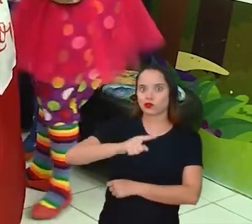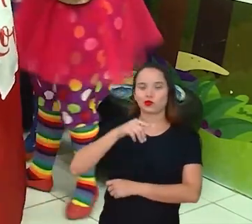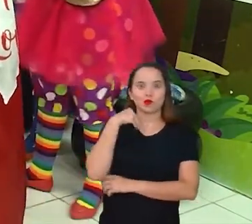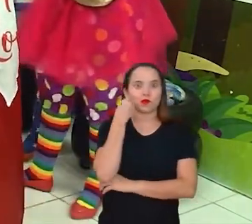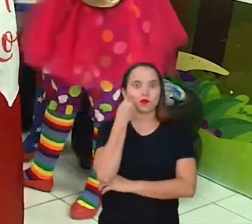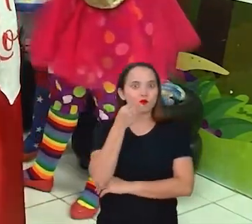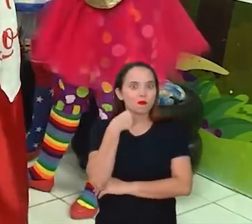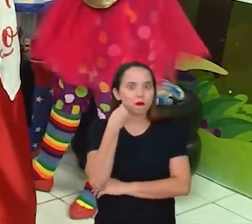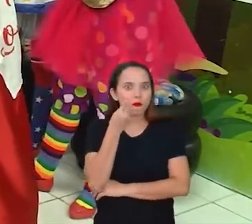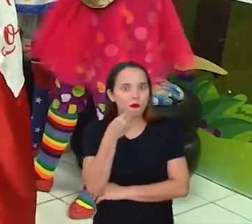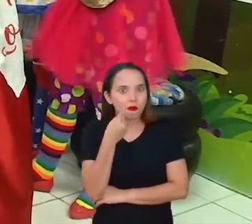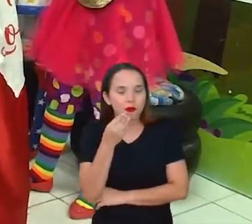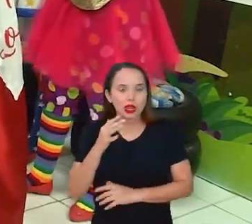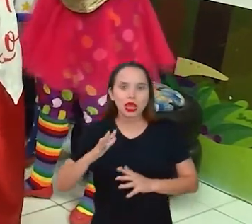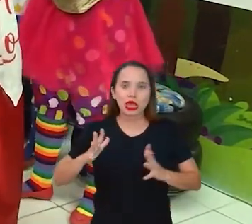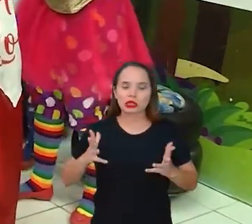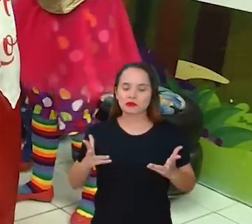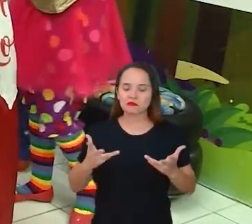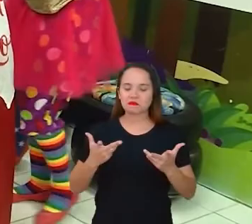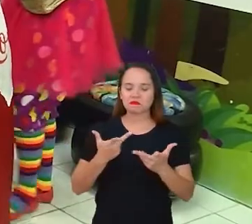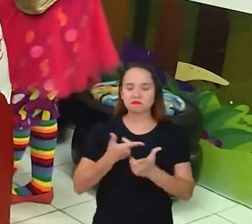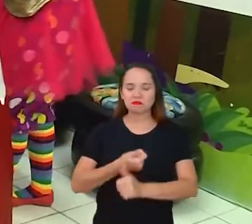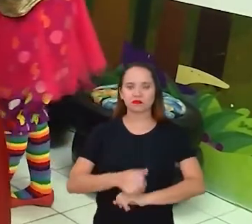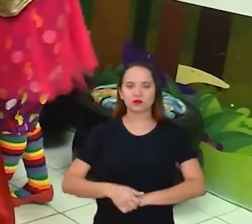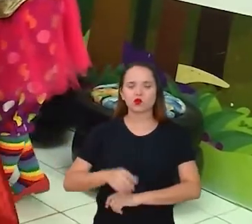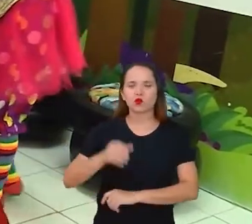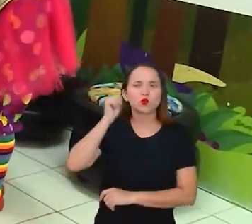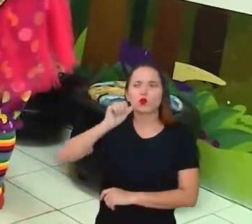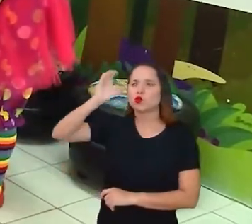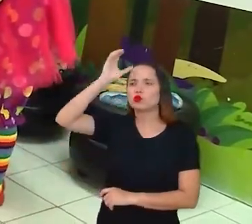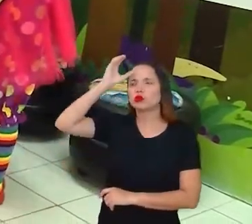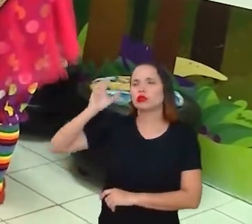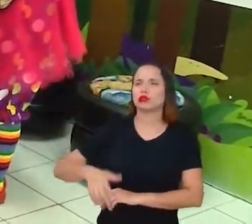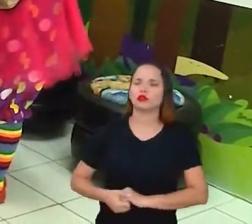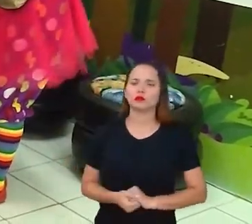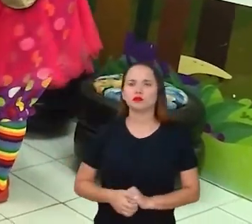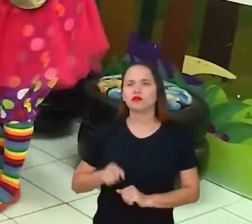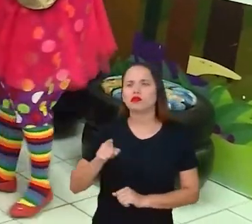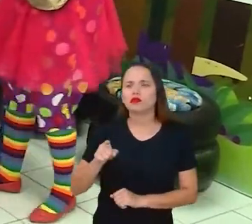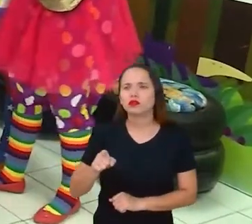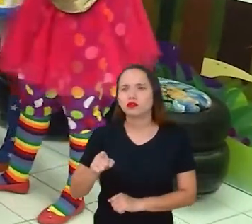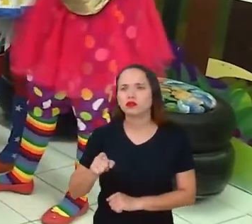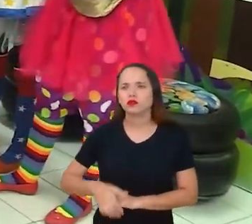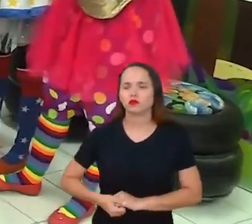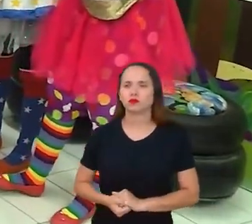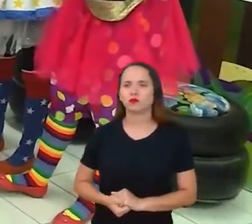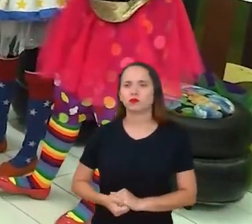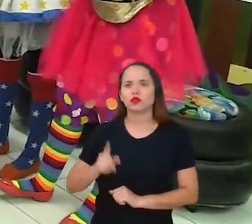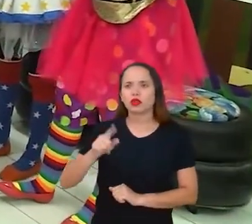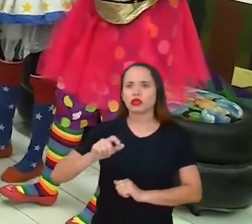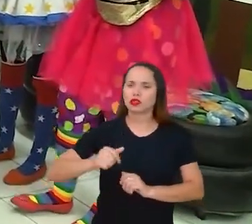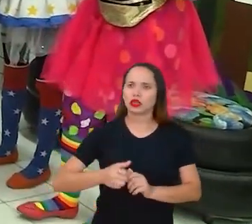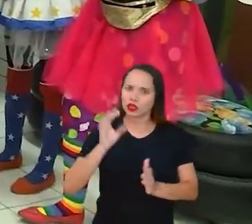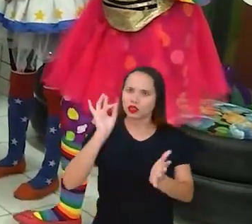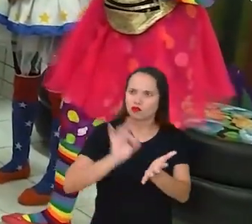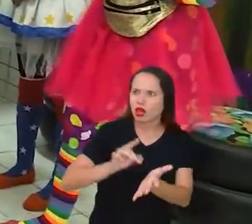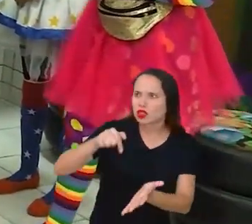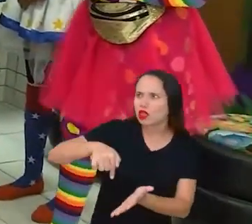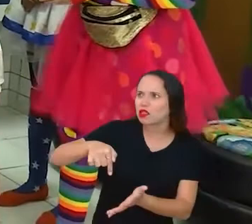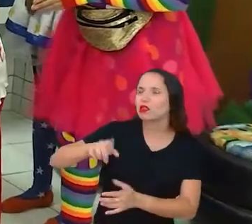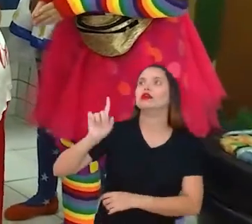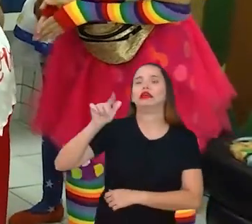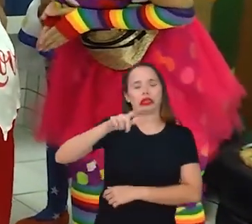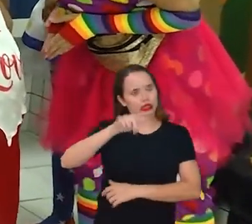experiência maravilhosa. Onde é? Oi. Você quer cobrar uma falsa? É o quê? Isso aqui é de verdade? É de verdade.